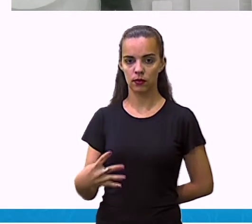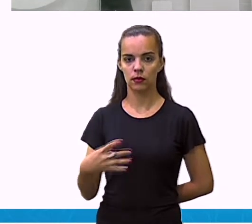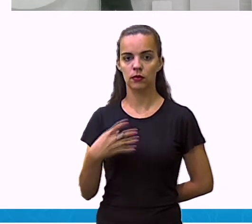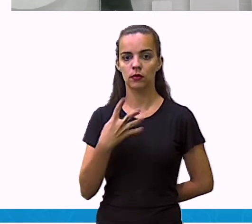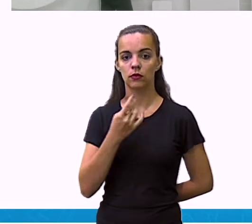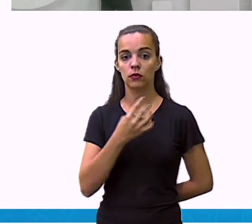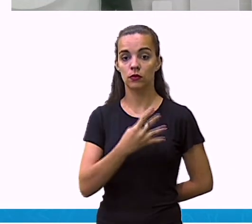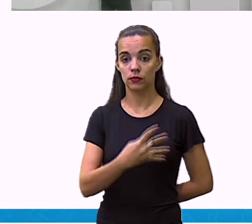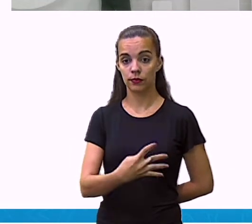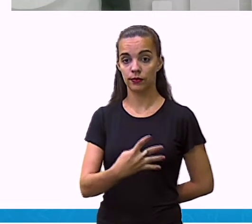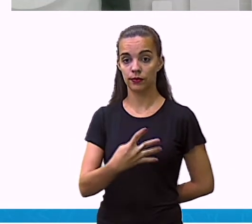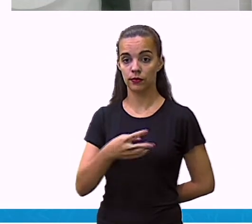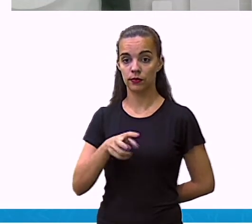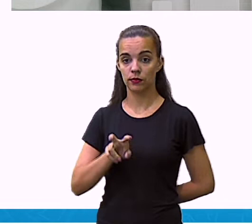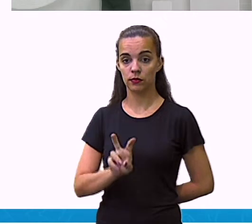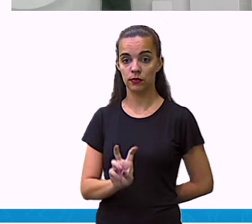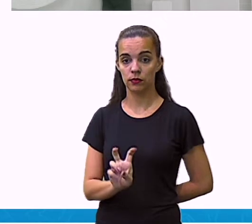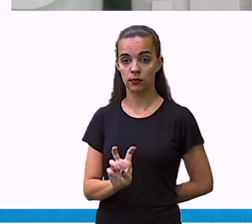44,